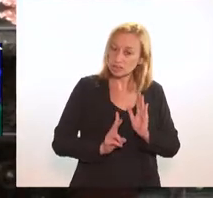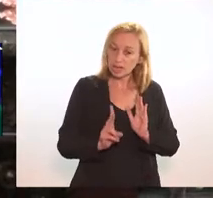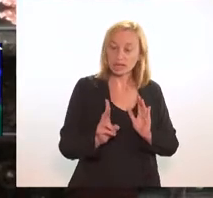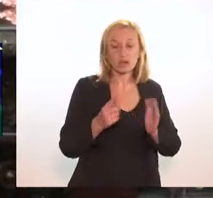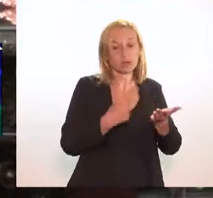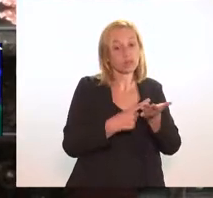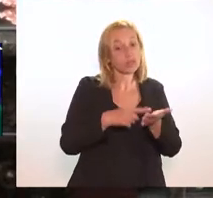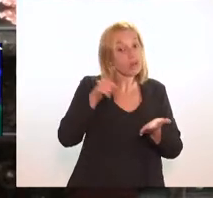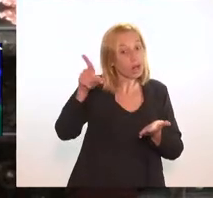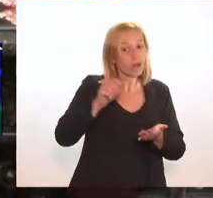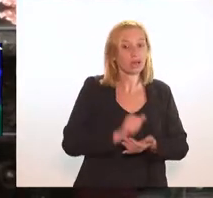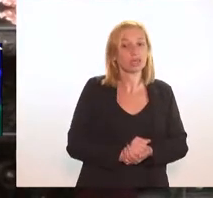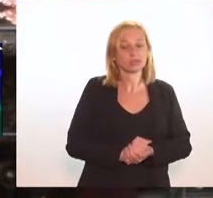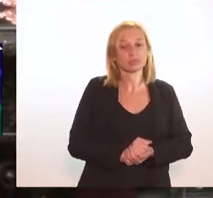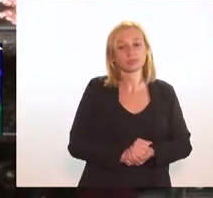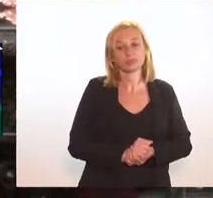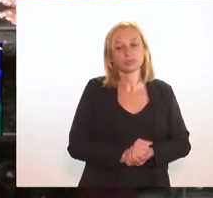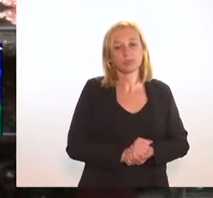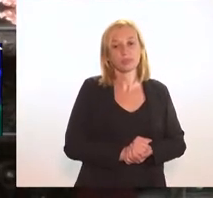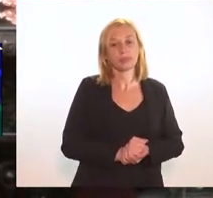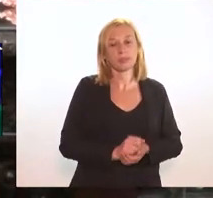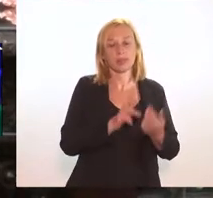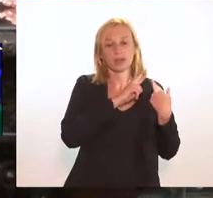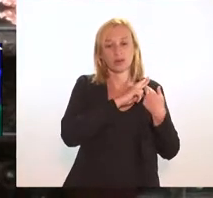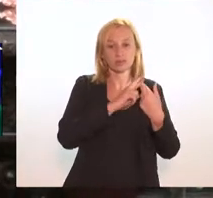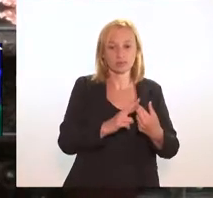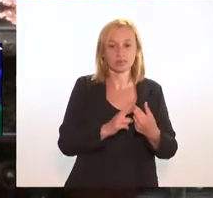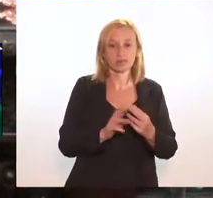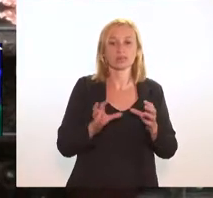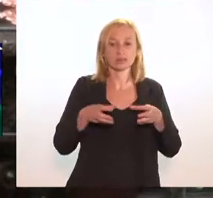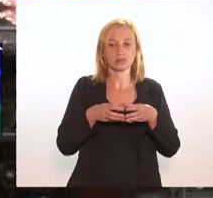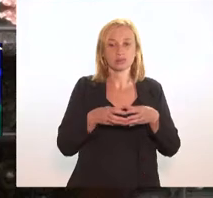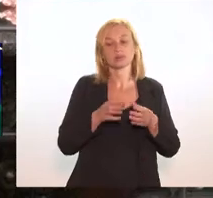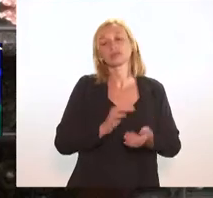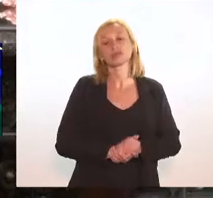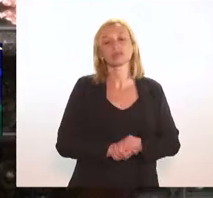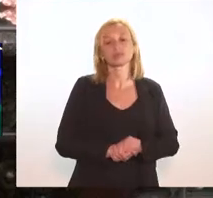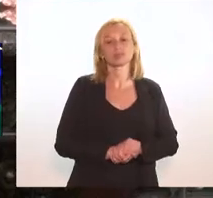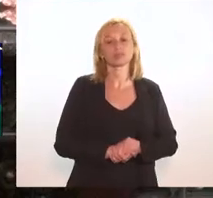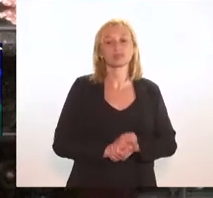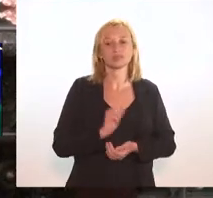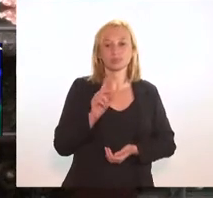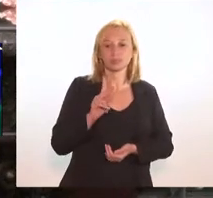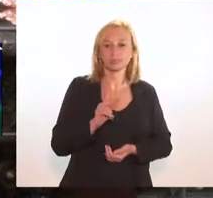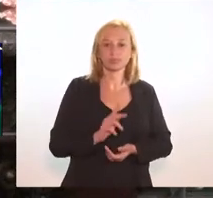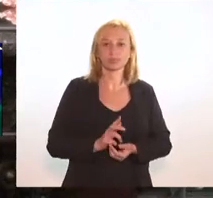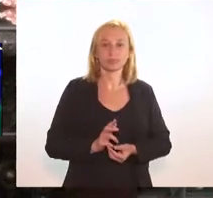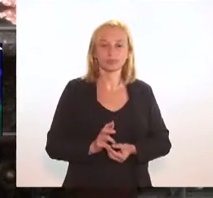lá com a pessoa responsável pelas comissões. Ok?